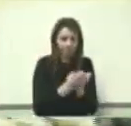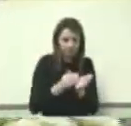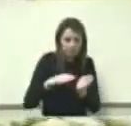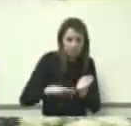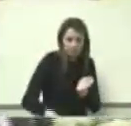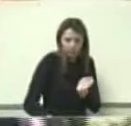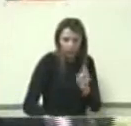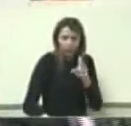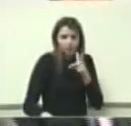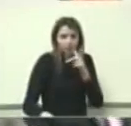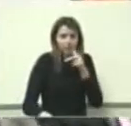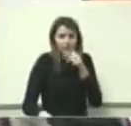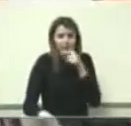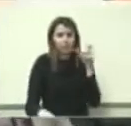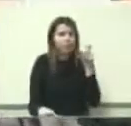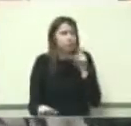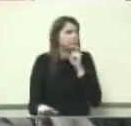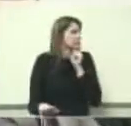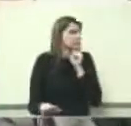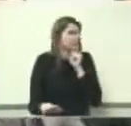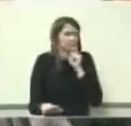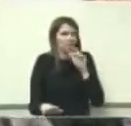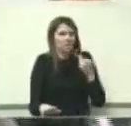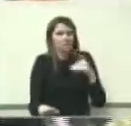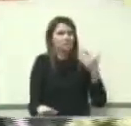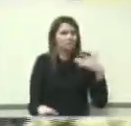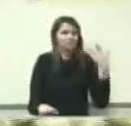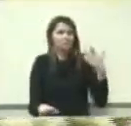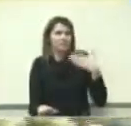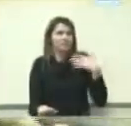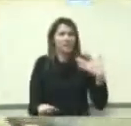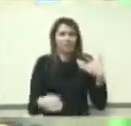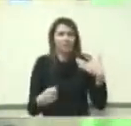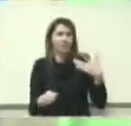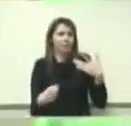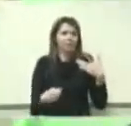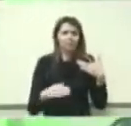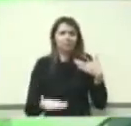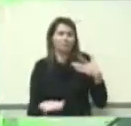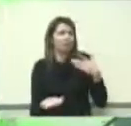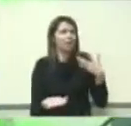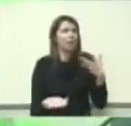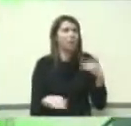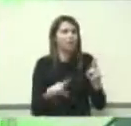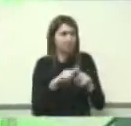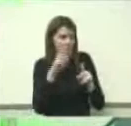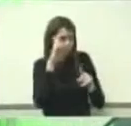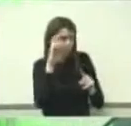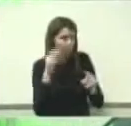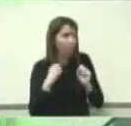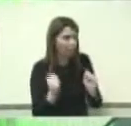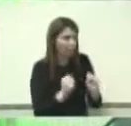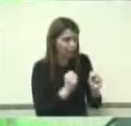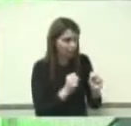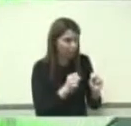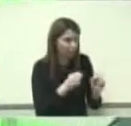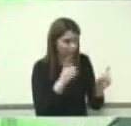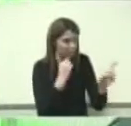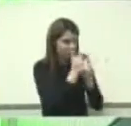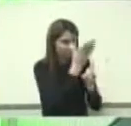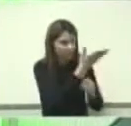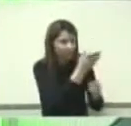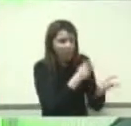água gelada já começa a balançar mas ele renova a sua força sua vontade e de Senhor devo ir de novo devo ir mesmo